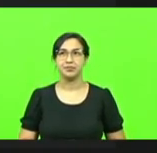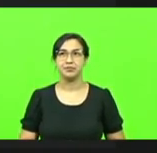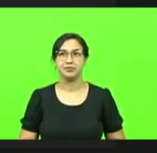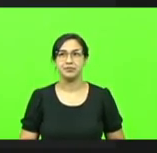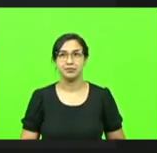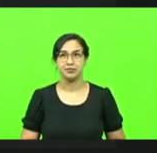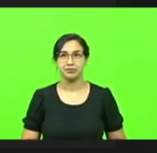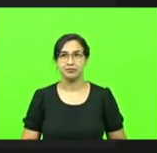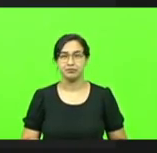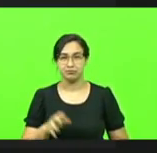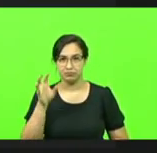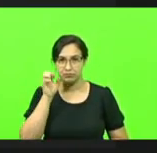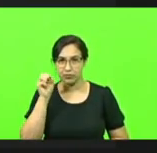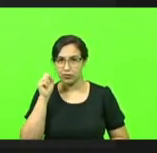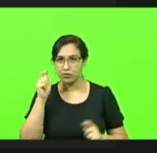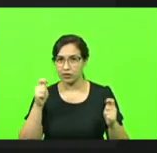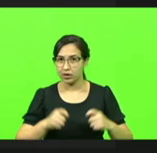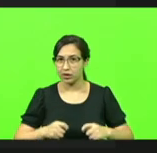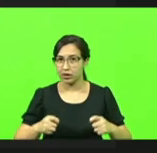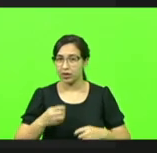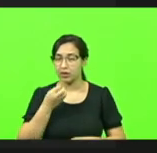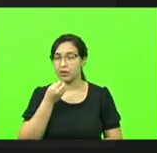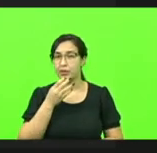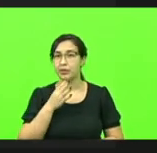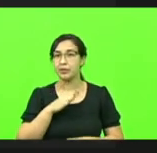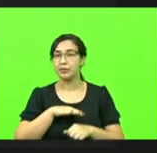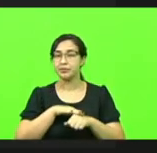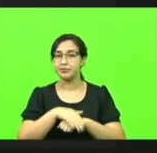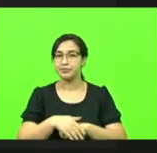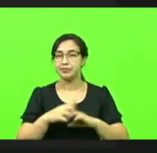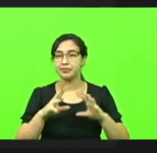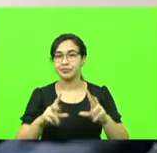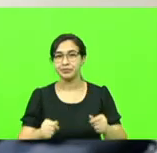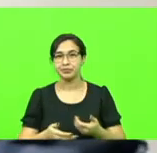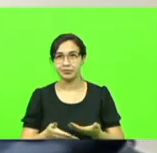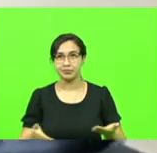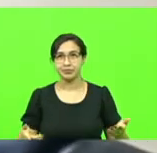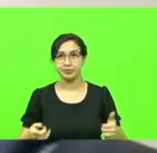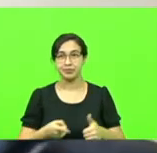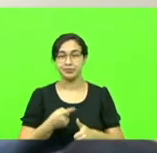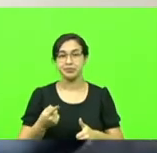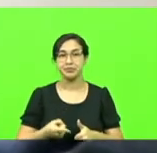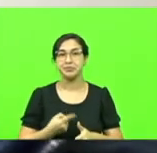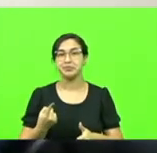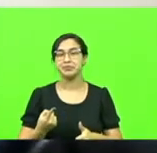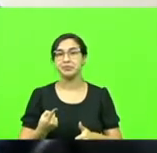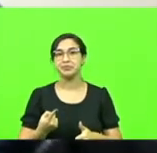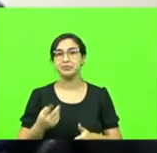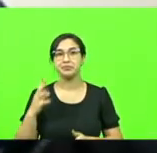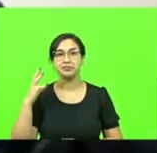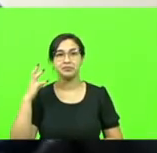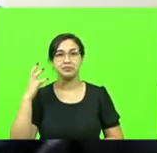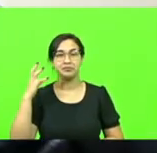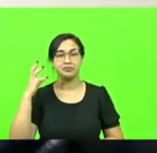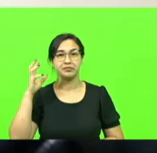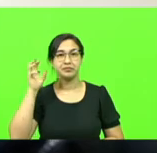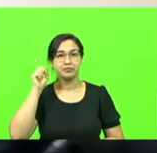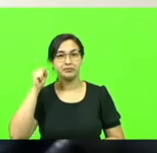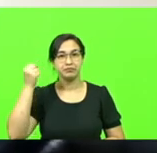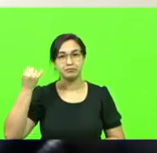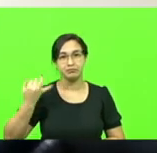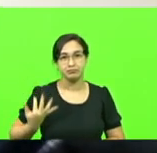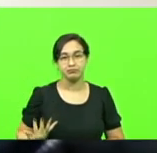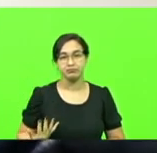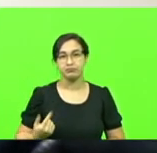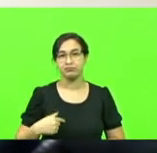Estão me ouvindo? Boa noite a todos. Ok. Primeiramente, eu gostaria de fazer minha audiodescrição. O meu nome